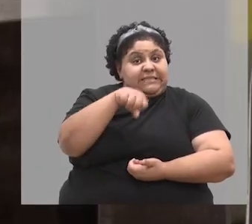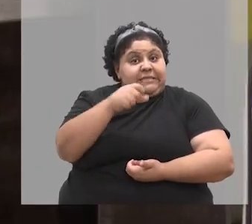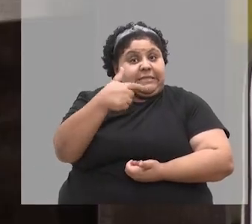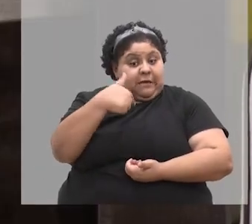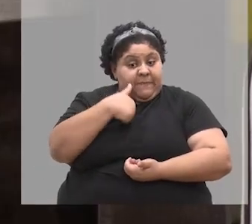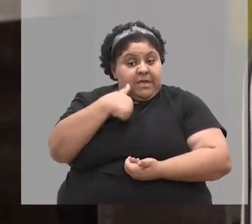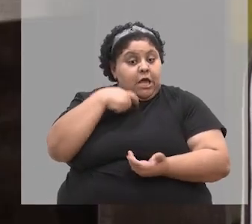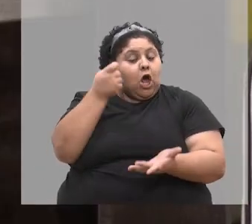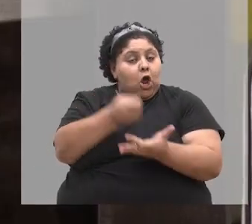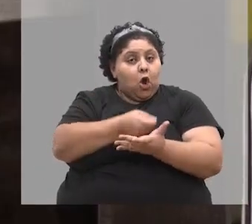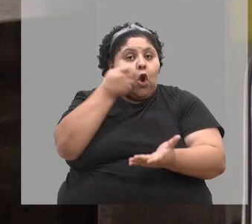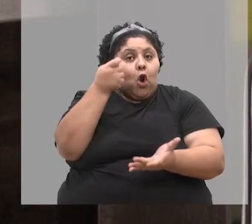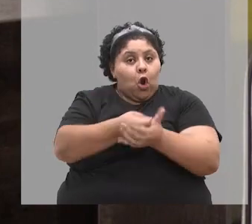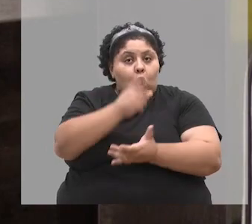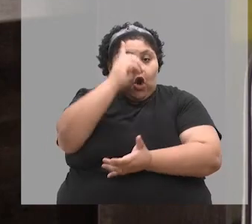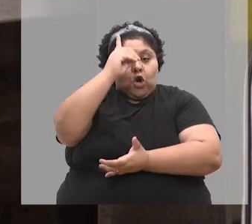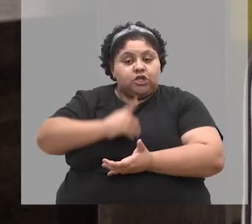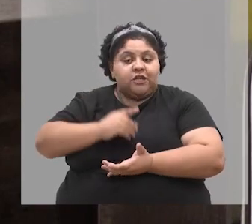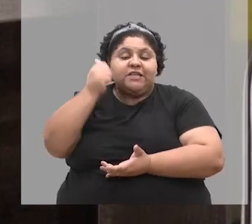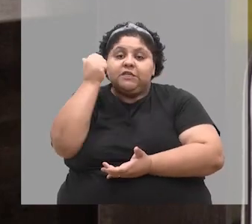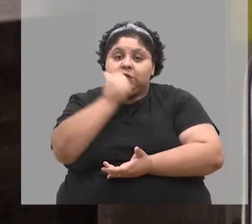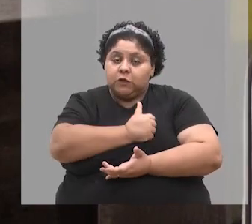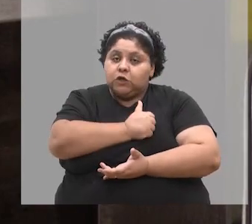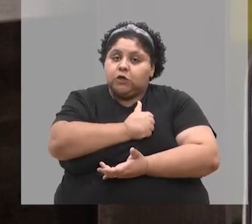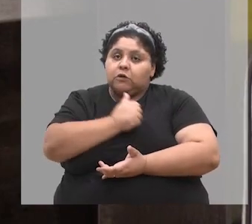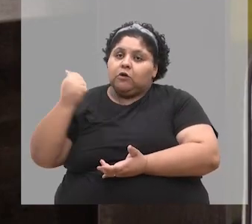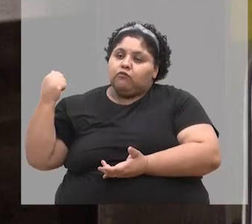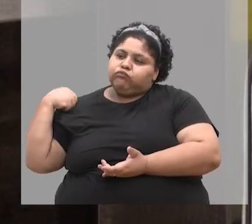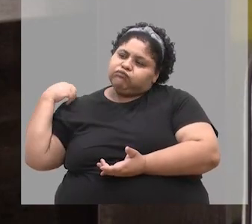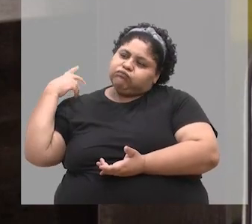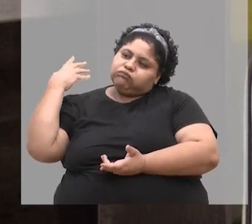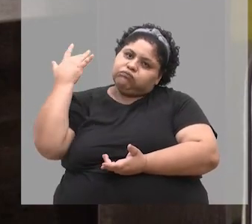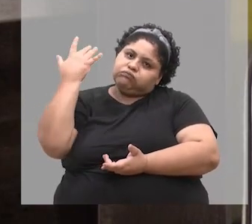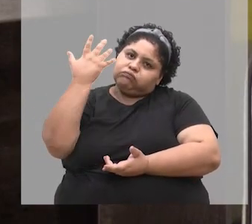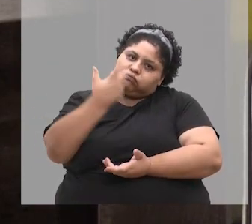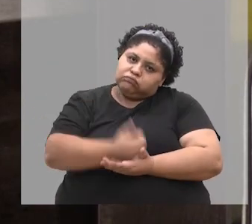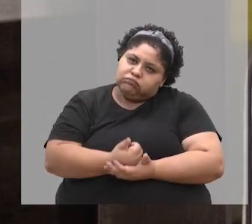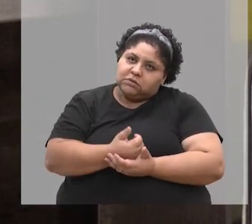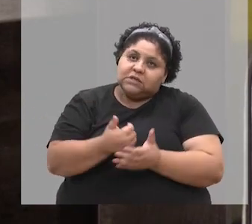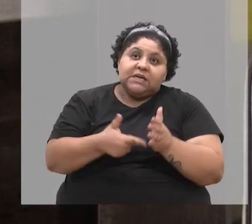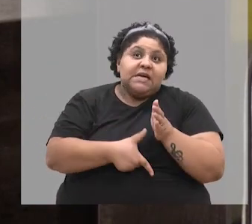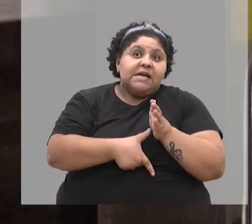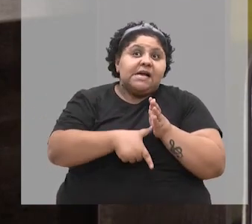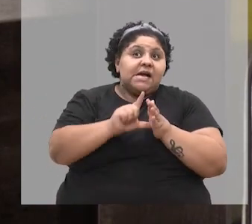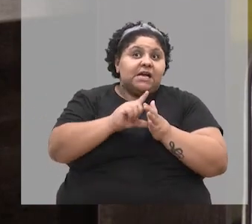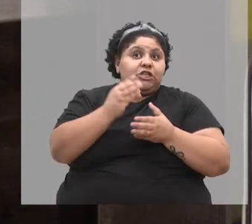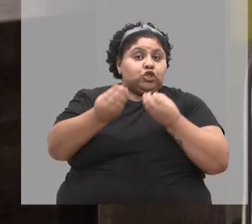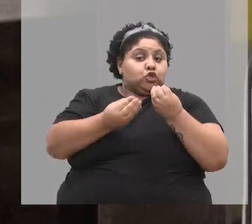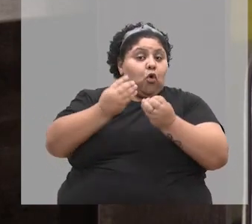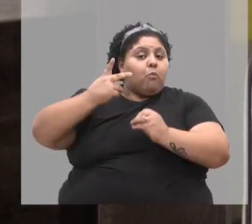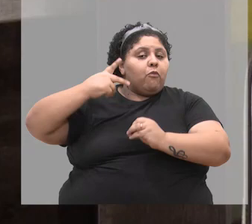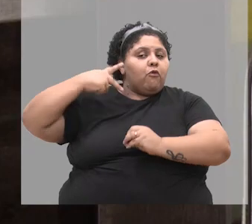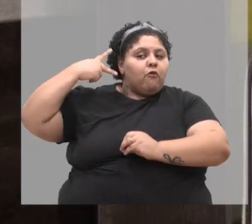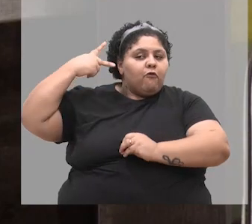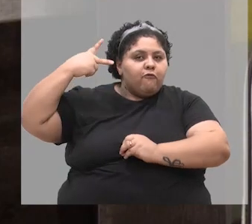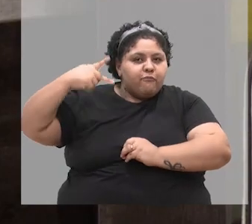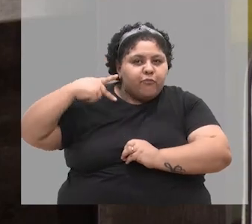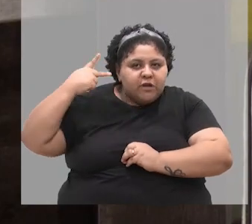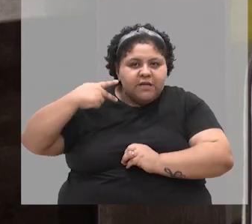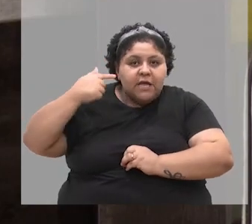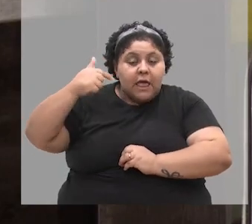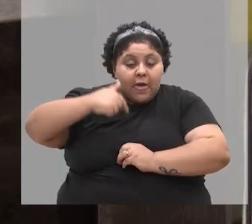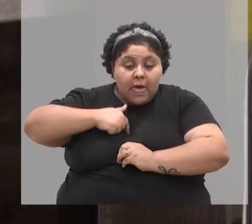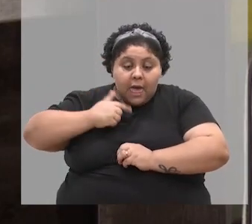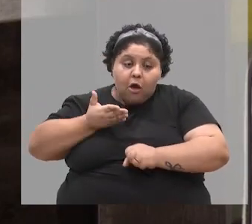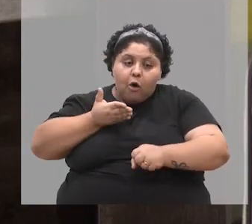Bom, a minha luta, né, com relação aos direitos das mulheres vem de longa data, né? Muito antes de estar política, de